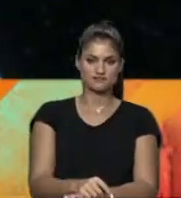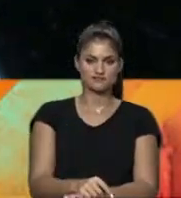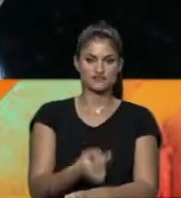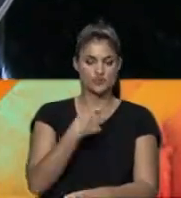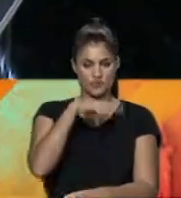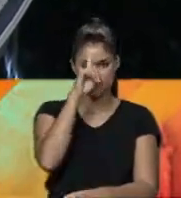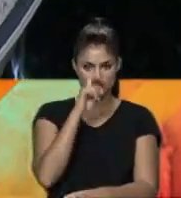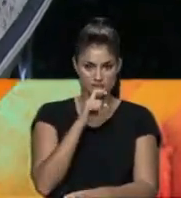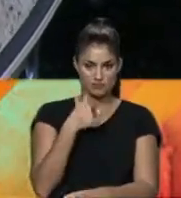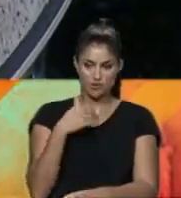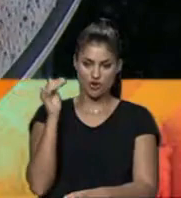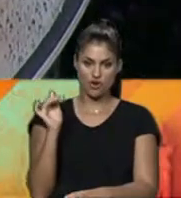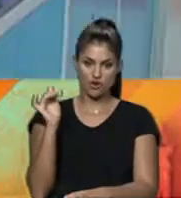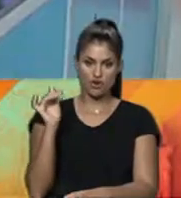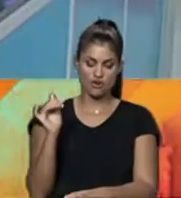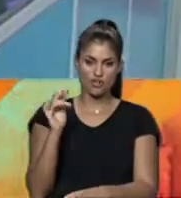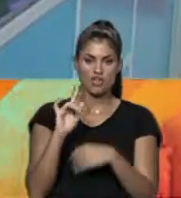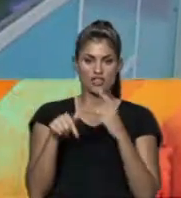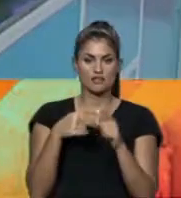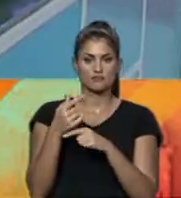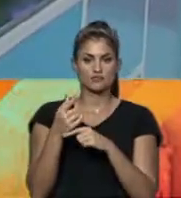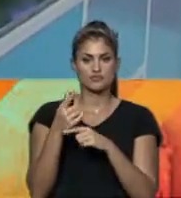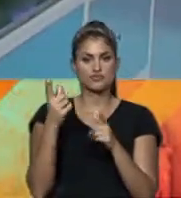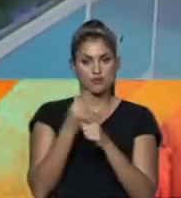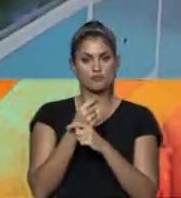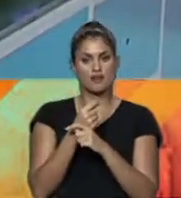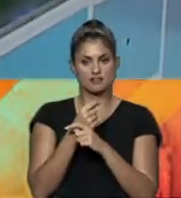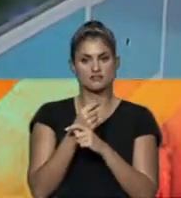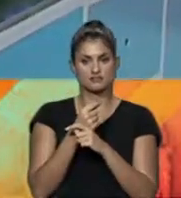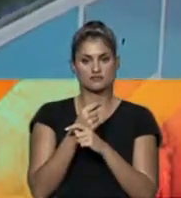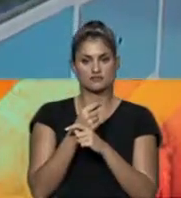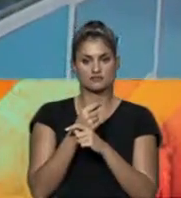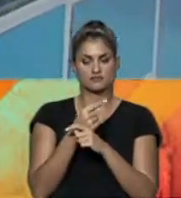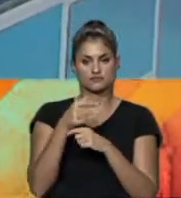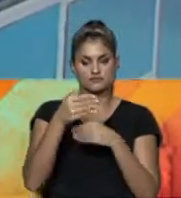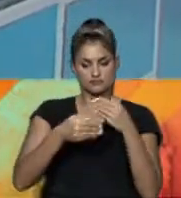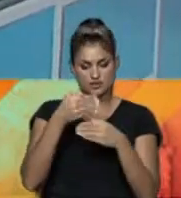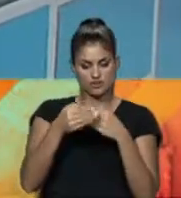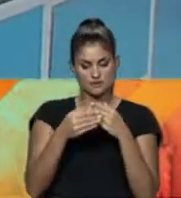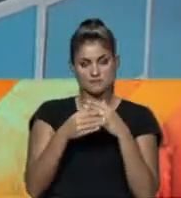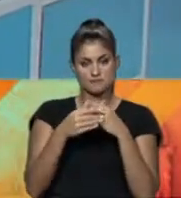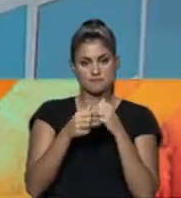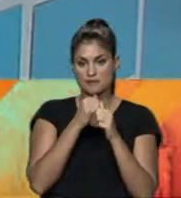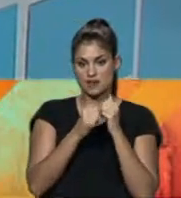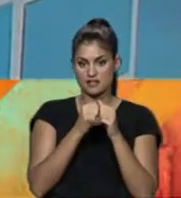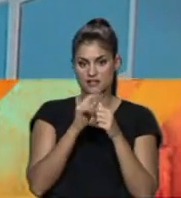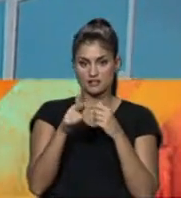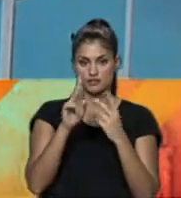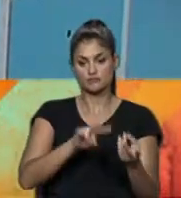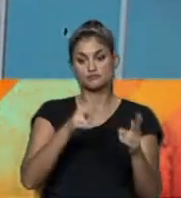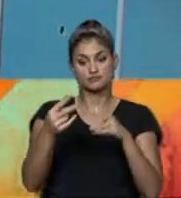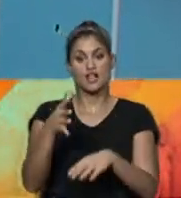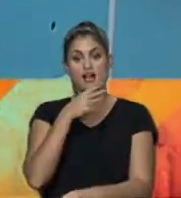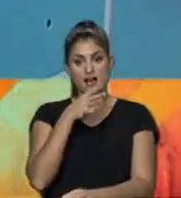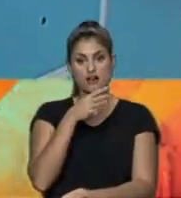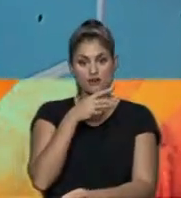lembro perfeitamente miúdo. Era uma das depois coisas de se comprar que a granel, não é? Aqueles pacotes de papel que se fazia. Aquilo tinha que ir para a água